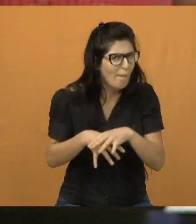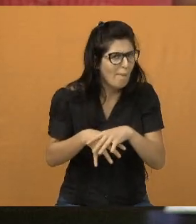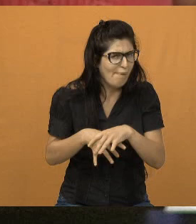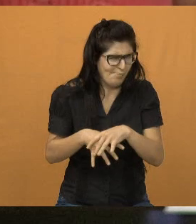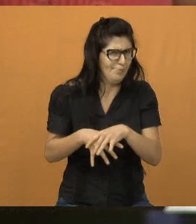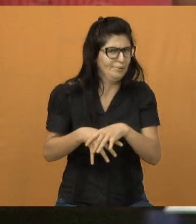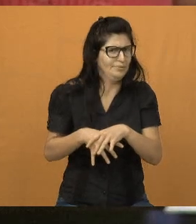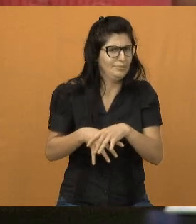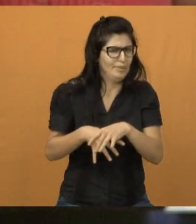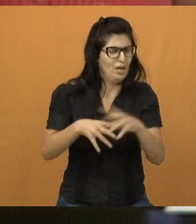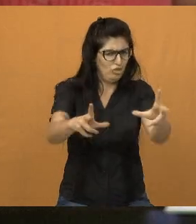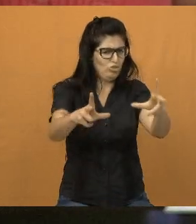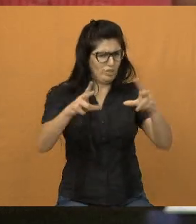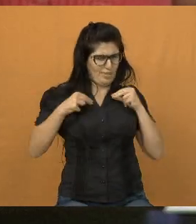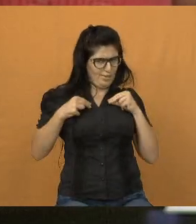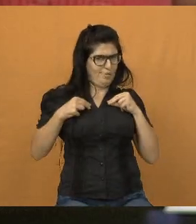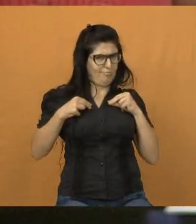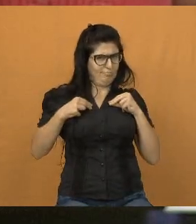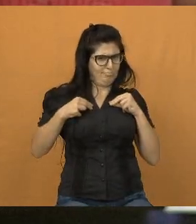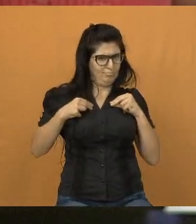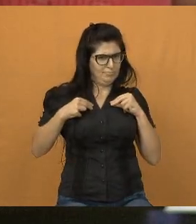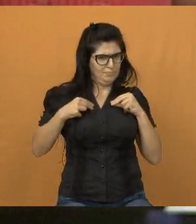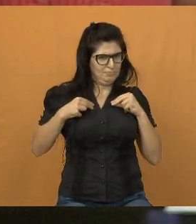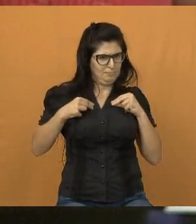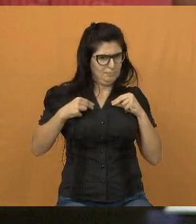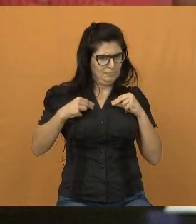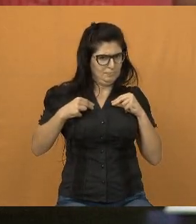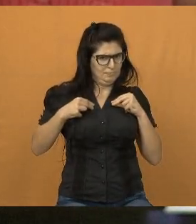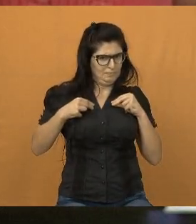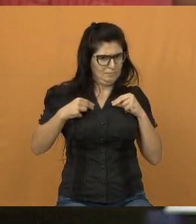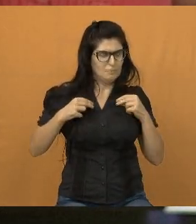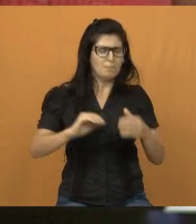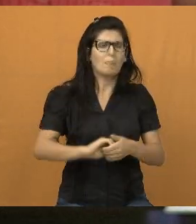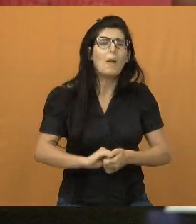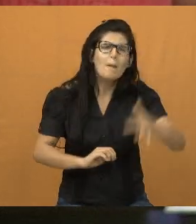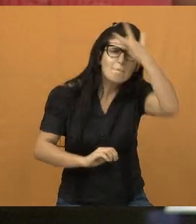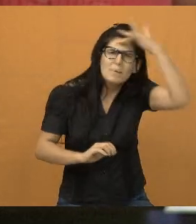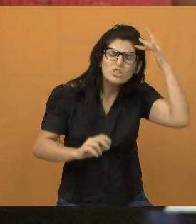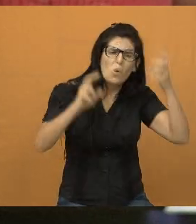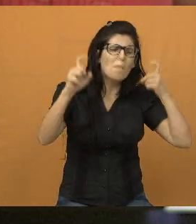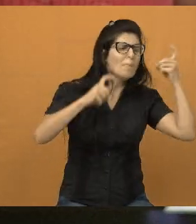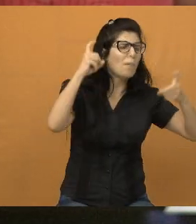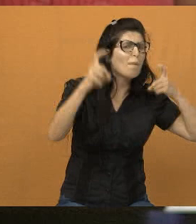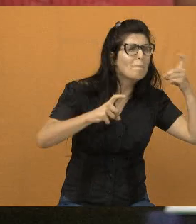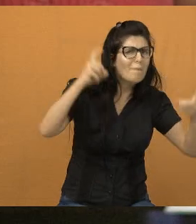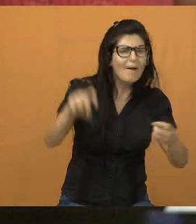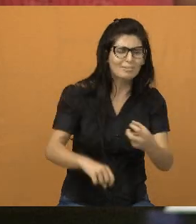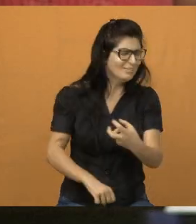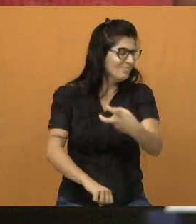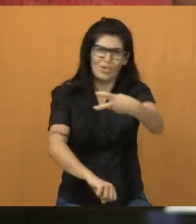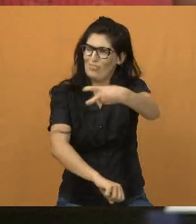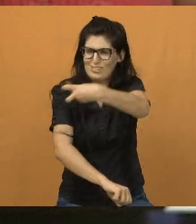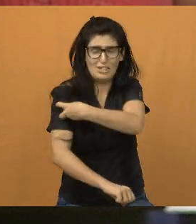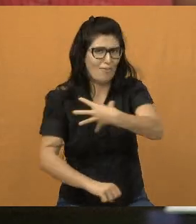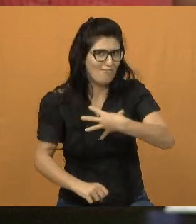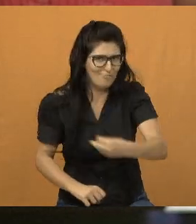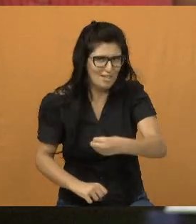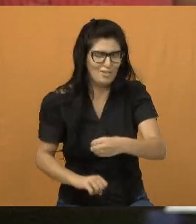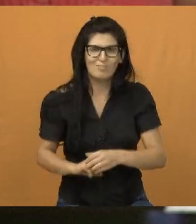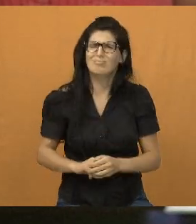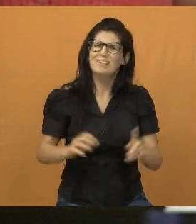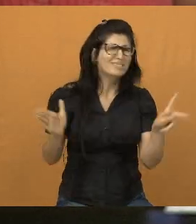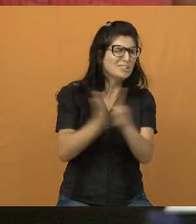com tomar a vacina. O munícipe deve ficar preocupado se ele não vacinou o seu filho, se ele não se